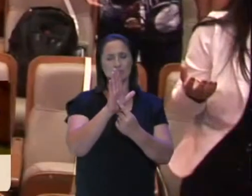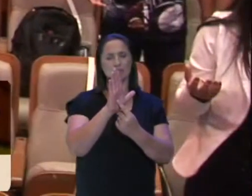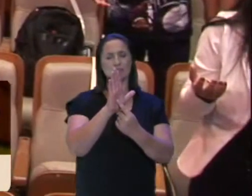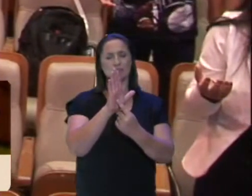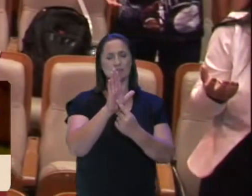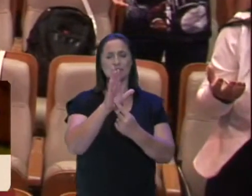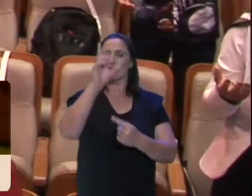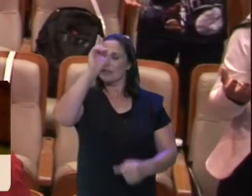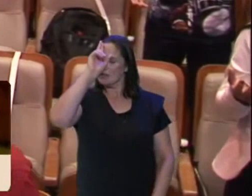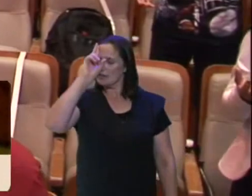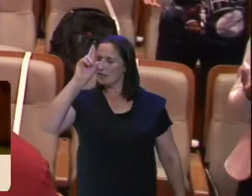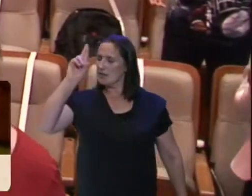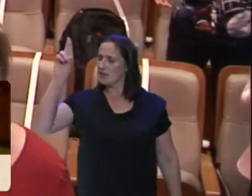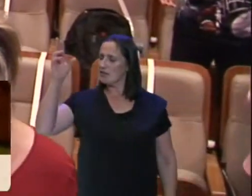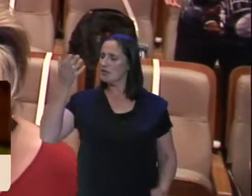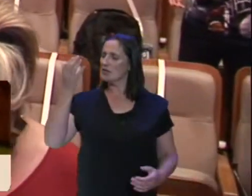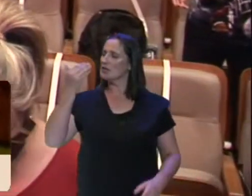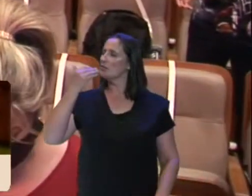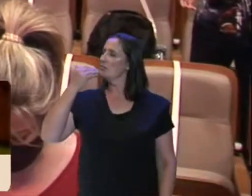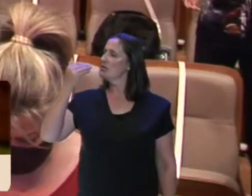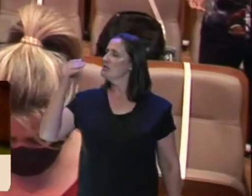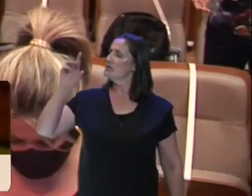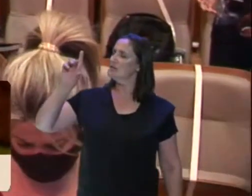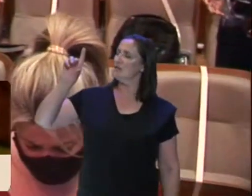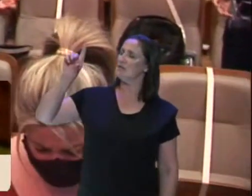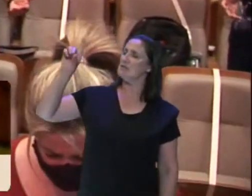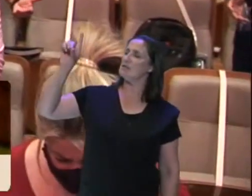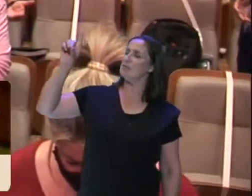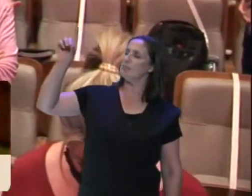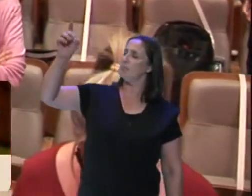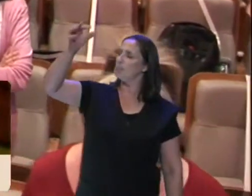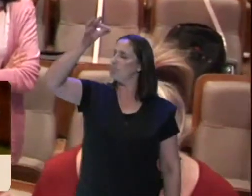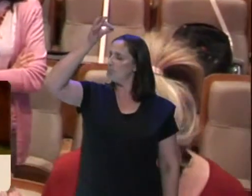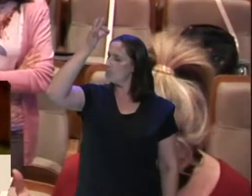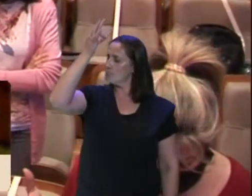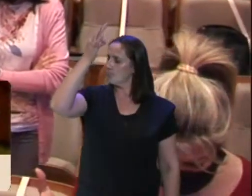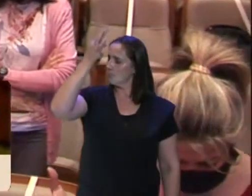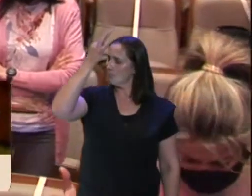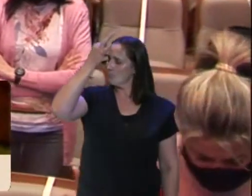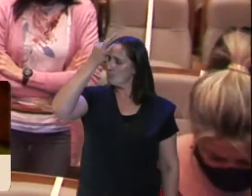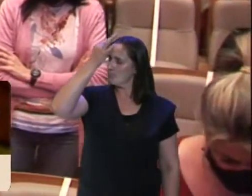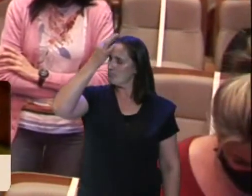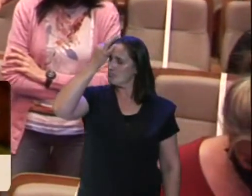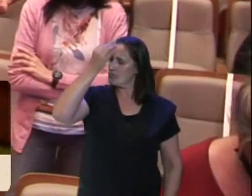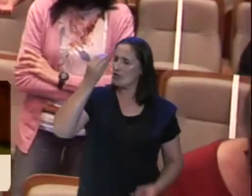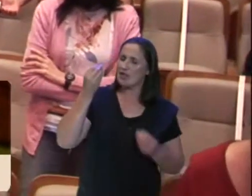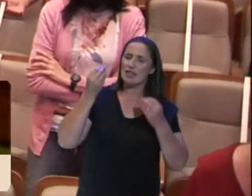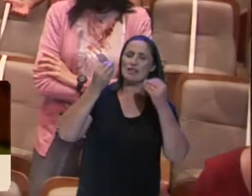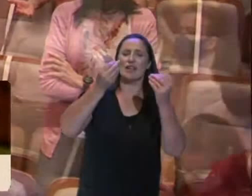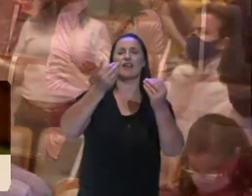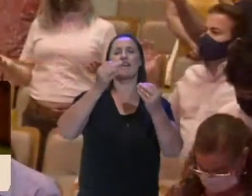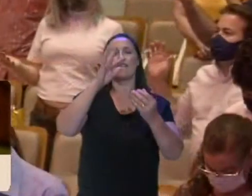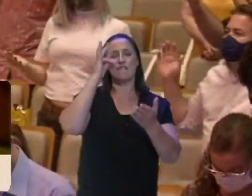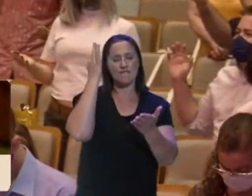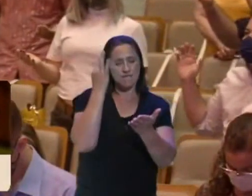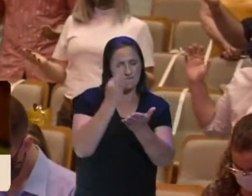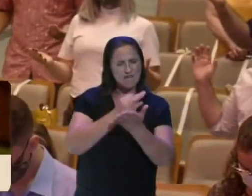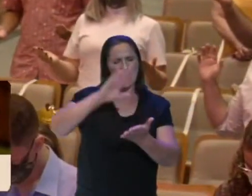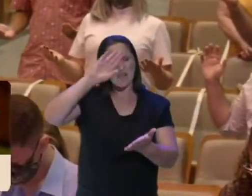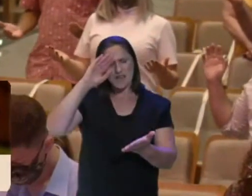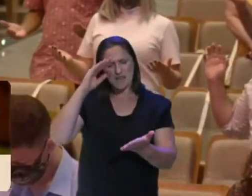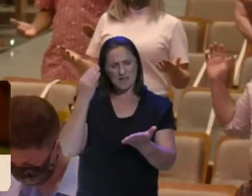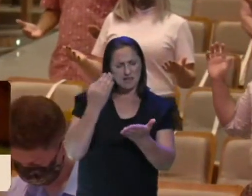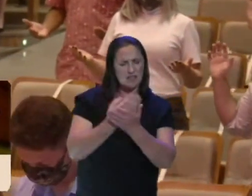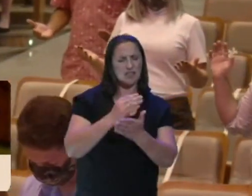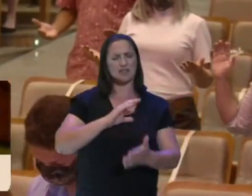E Senhor, eu quero te pedir que o teu Espírito Santo dê fé, crença, coragem,